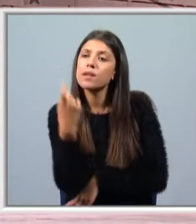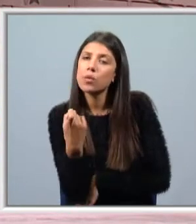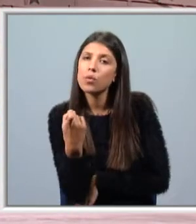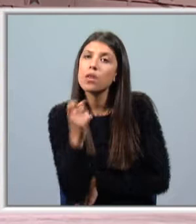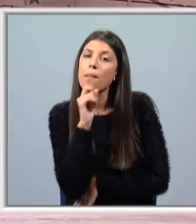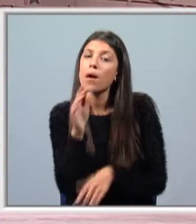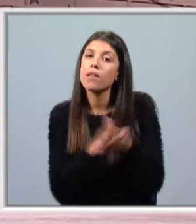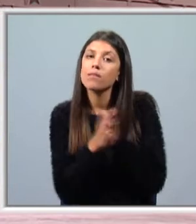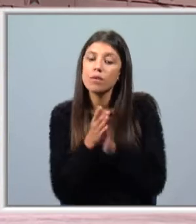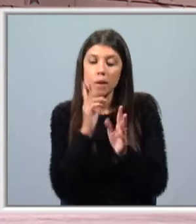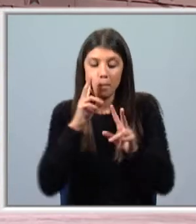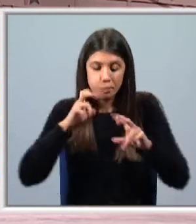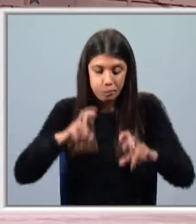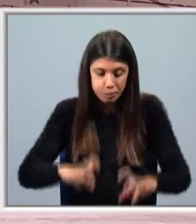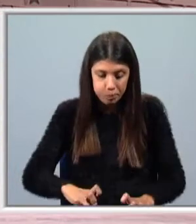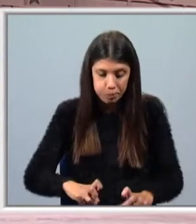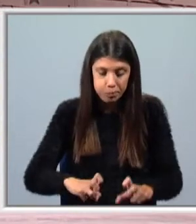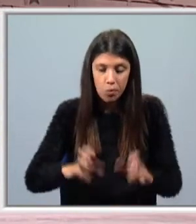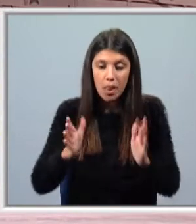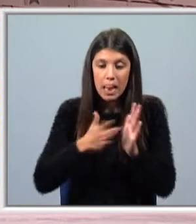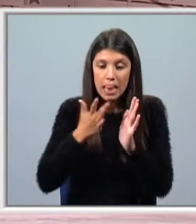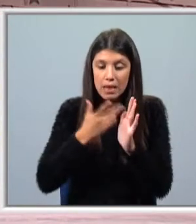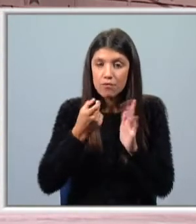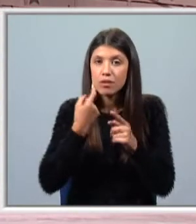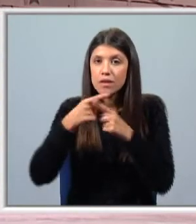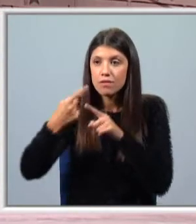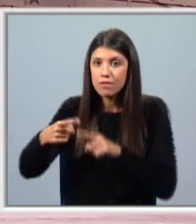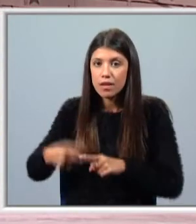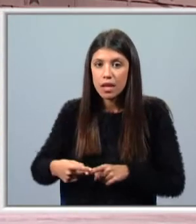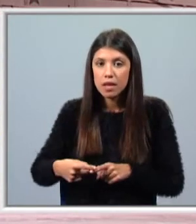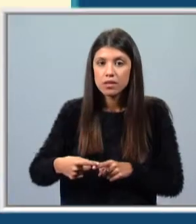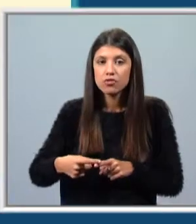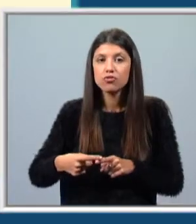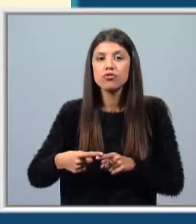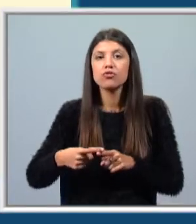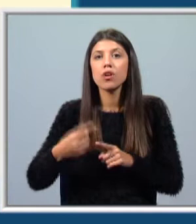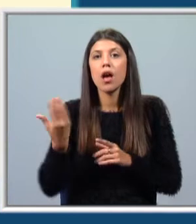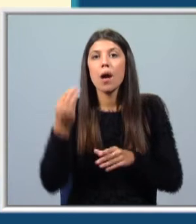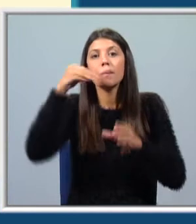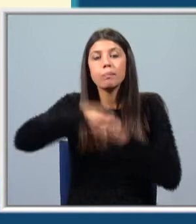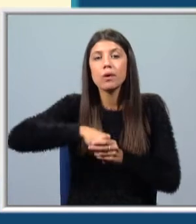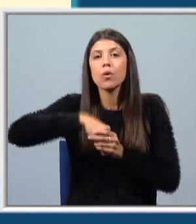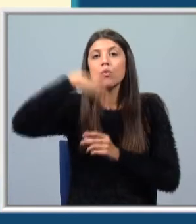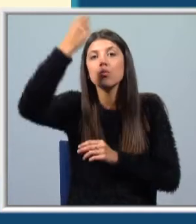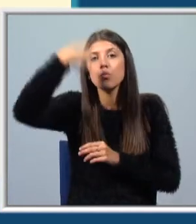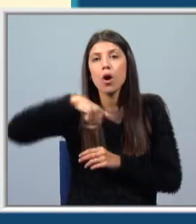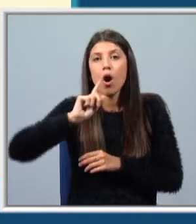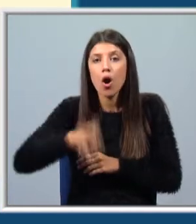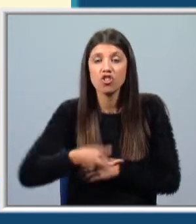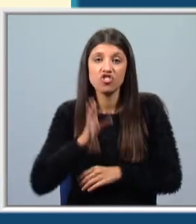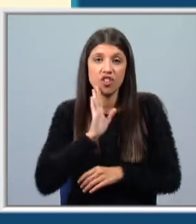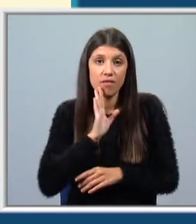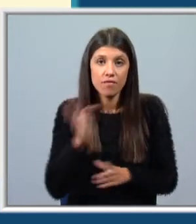para pesquisar em quantos livros diferentes é que existe este conto. Aqui já trabalhámos o Pinto